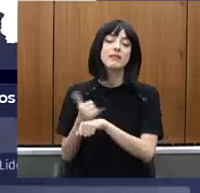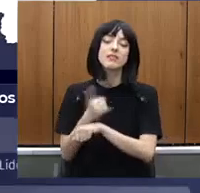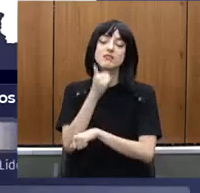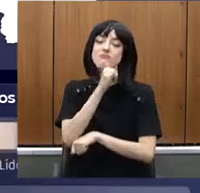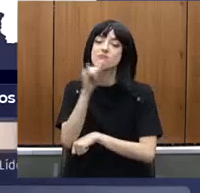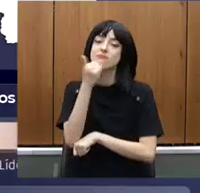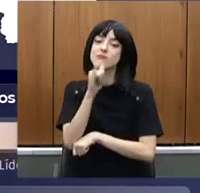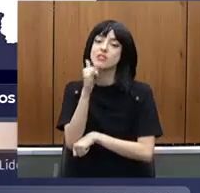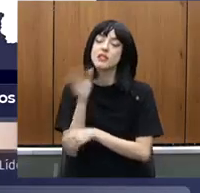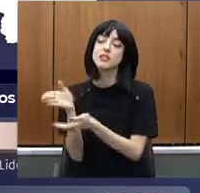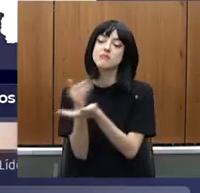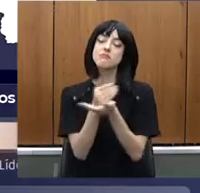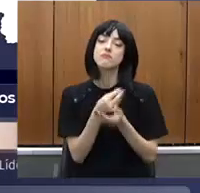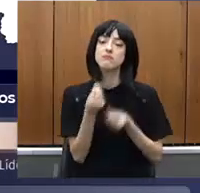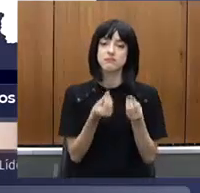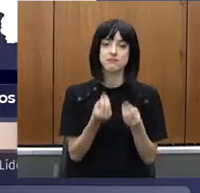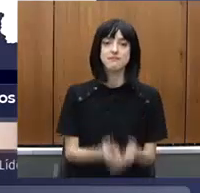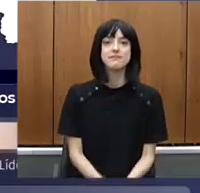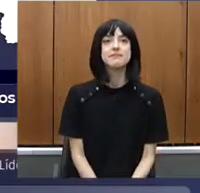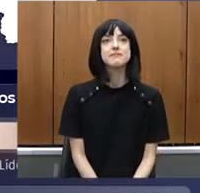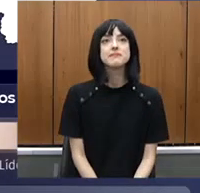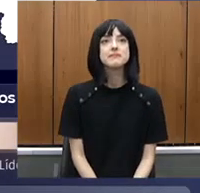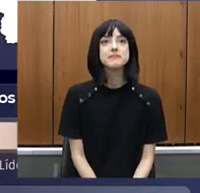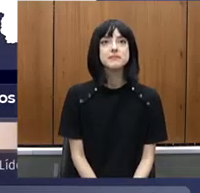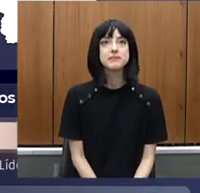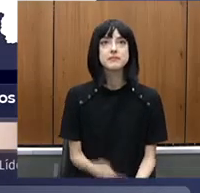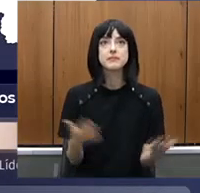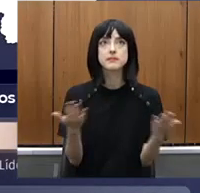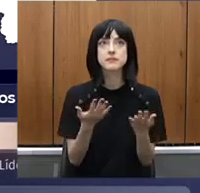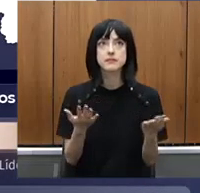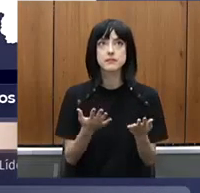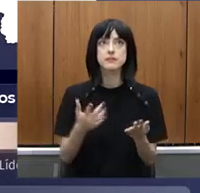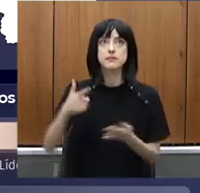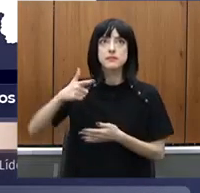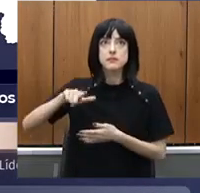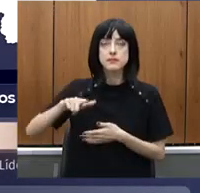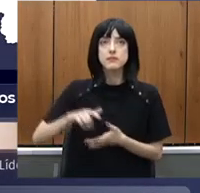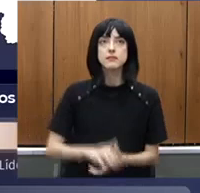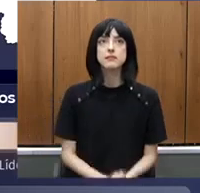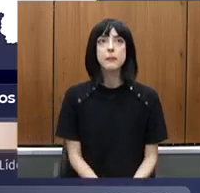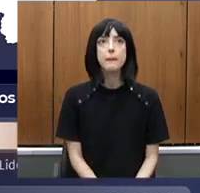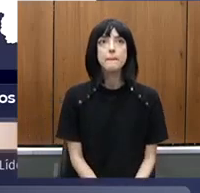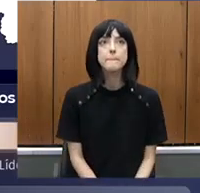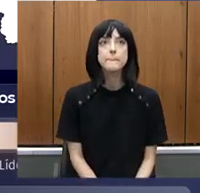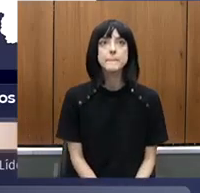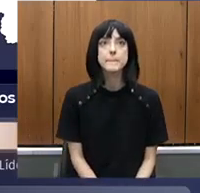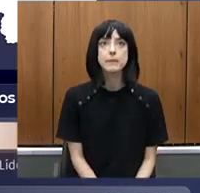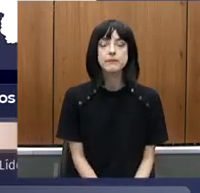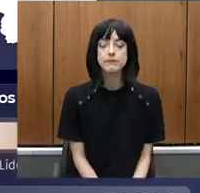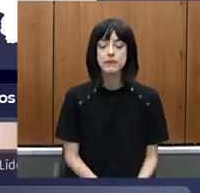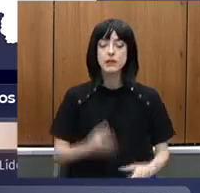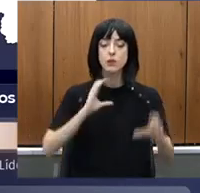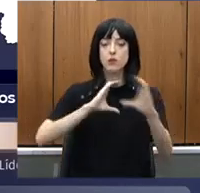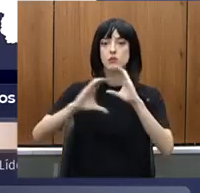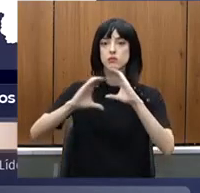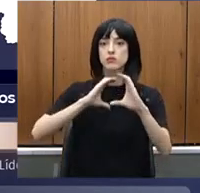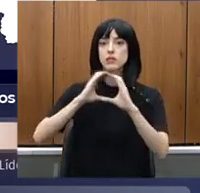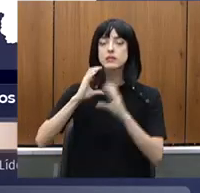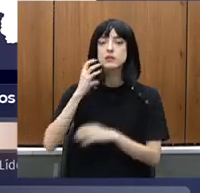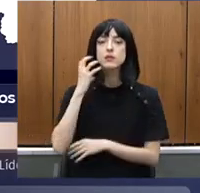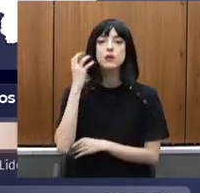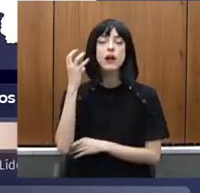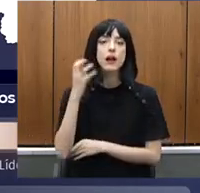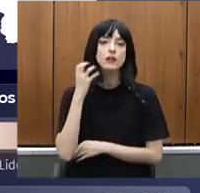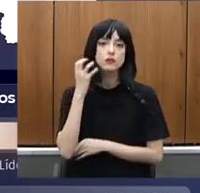da rede rádio é uma realidade o senhor já conhece né já sabe muito bem não existe polícia né sem a comunicação rádio e